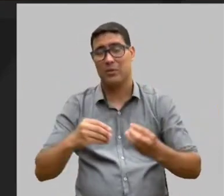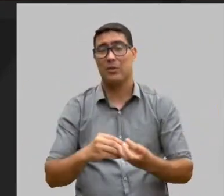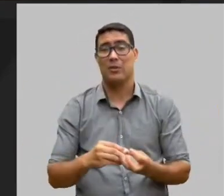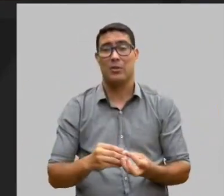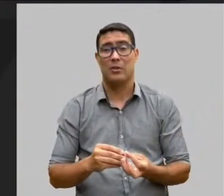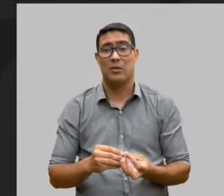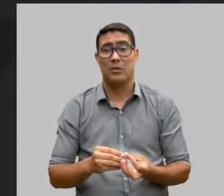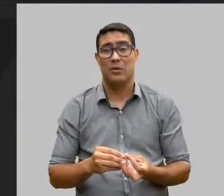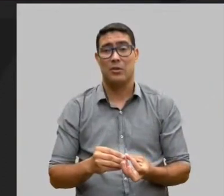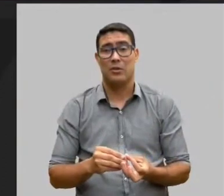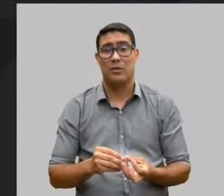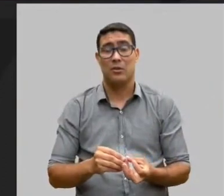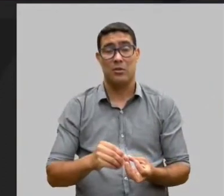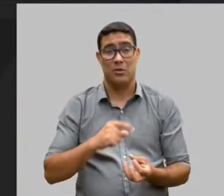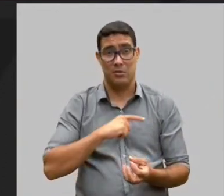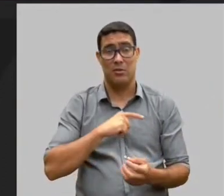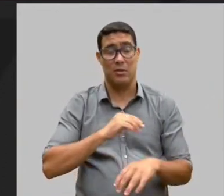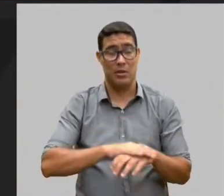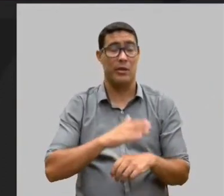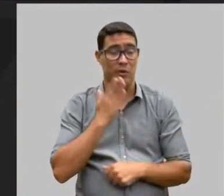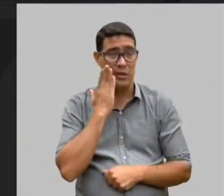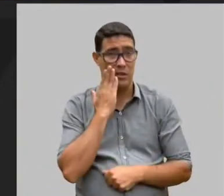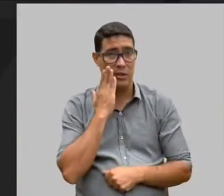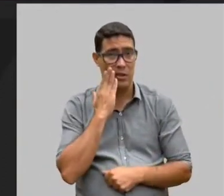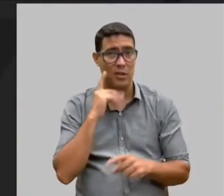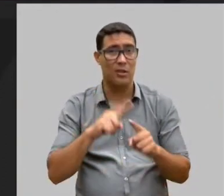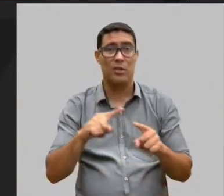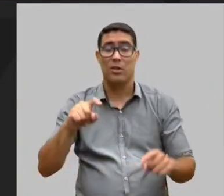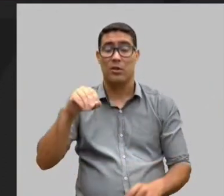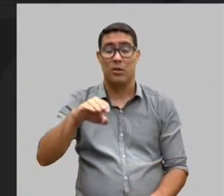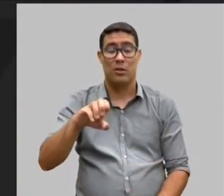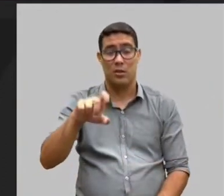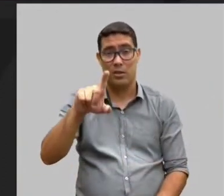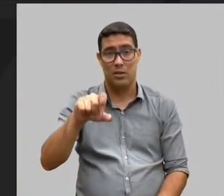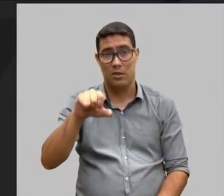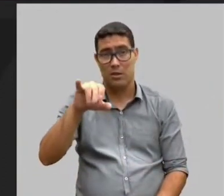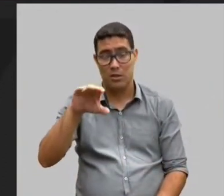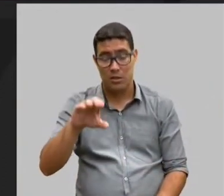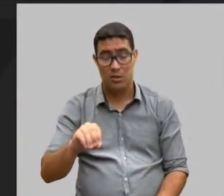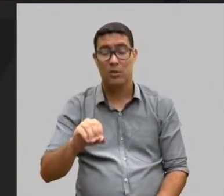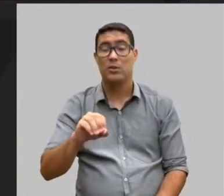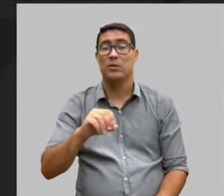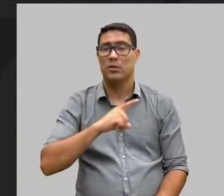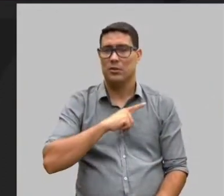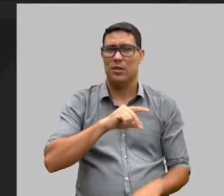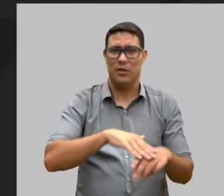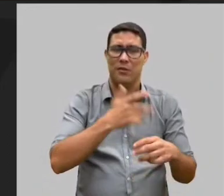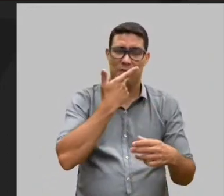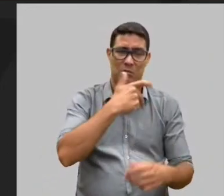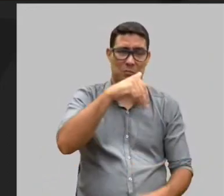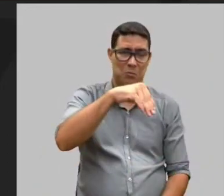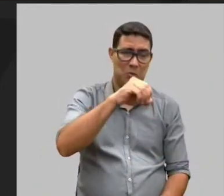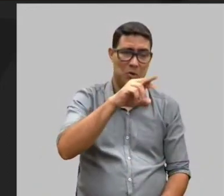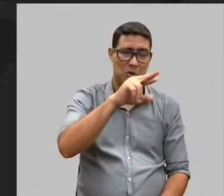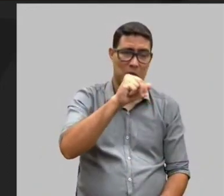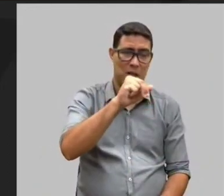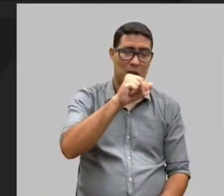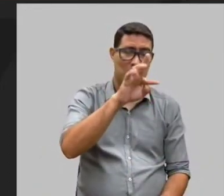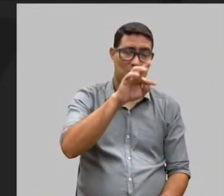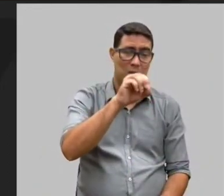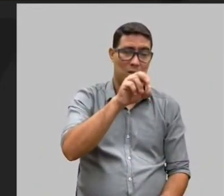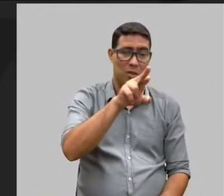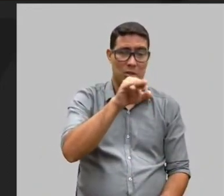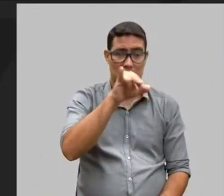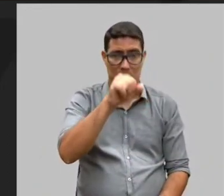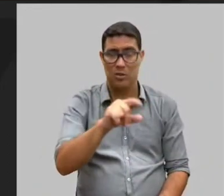um caos Total eu me lembro perfeitamente foi quando então o México declarou declarou moratória o Brasil não declarou mas ficou